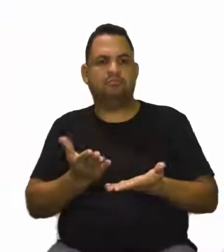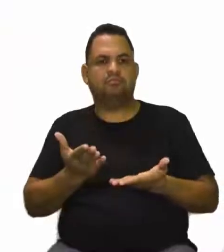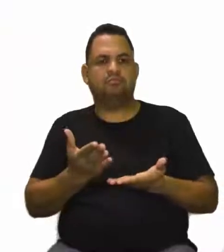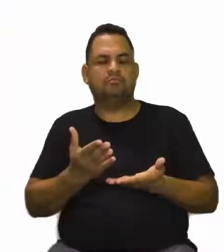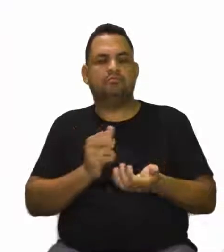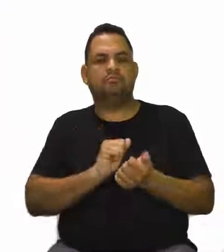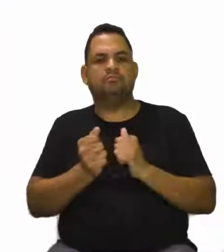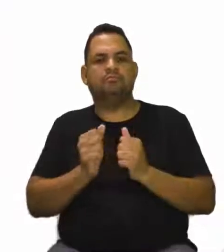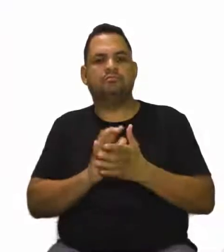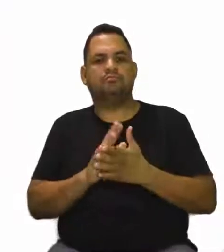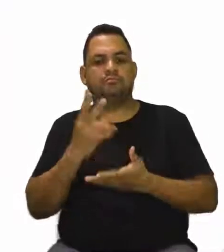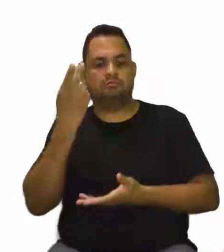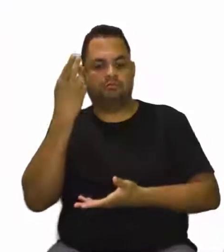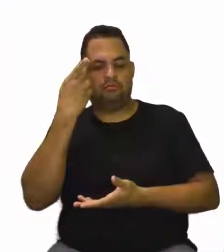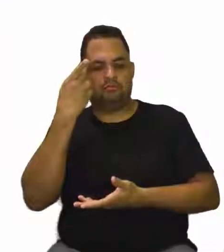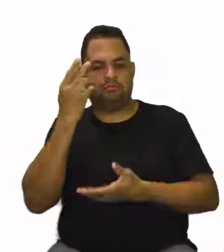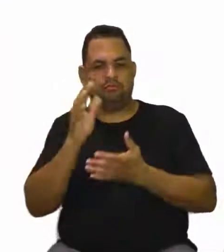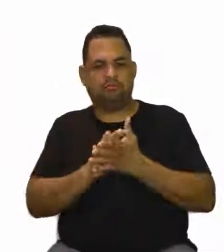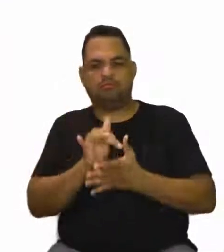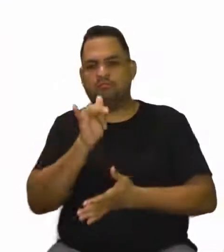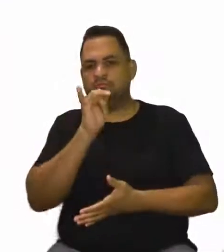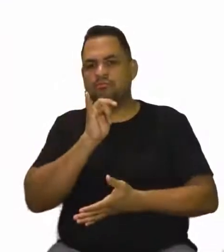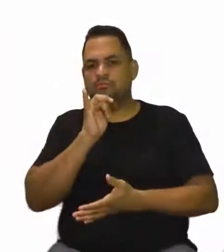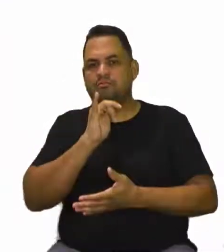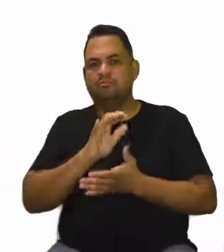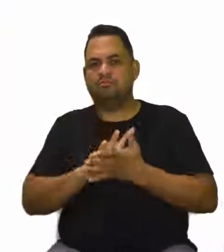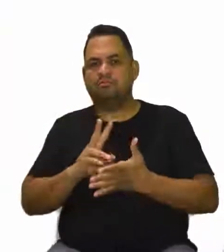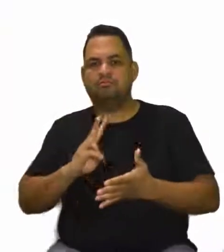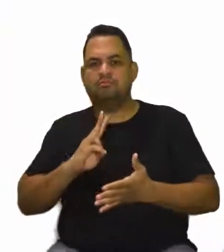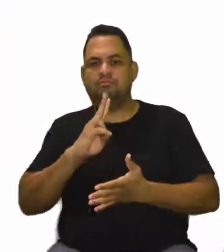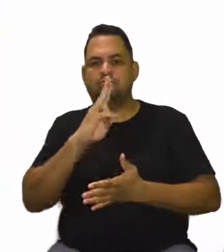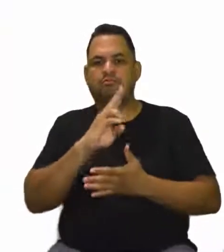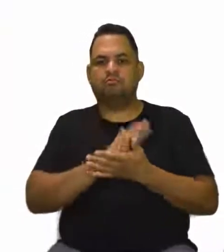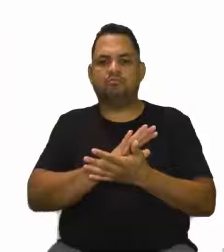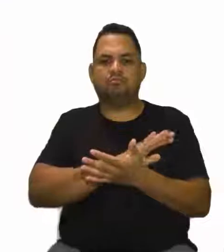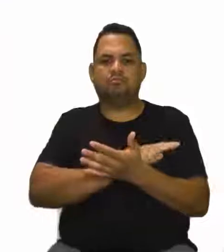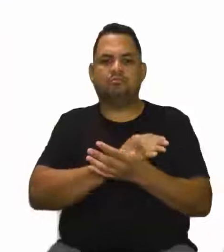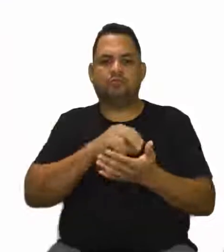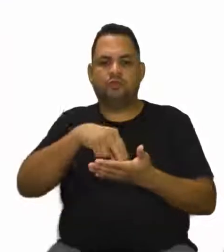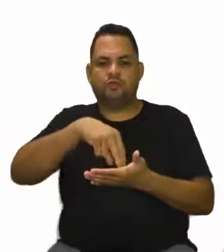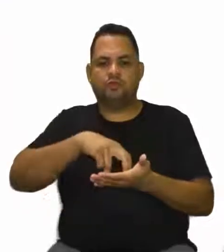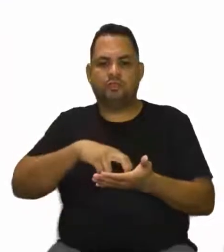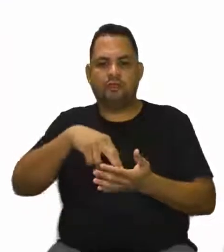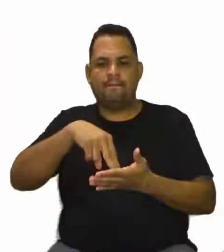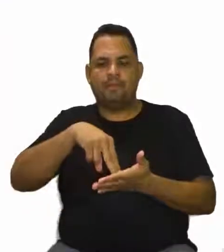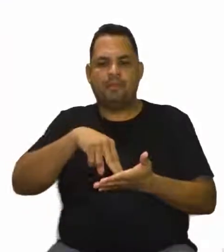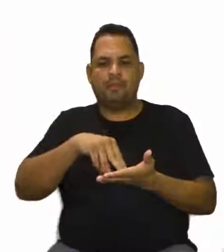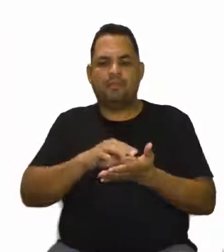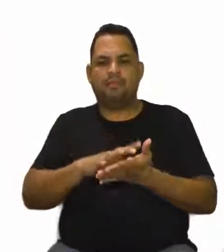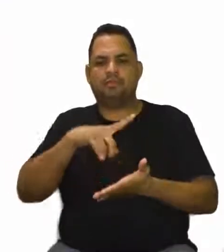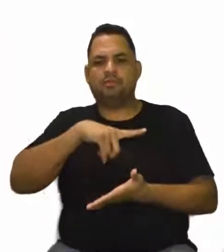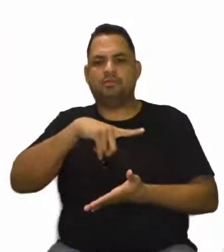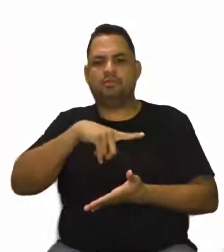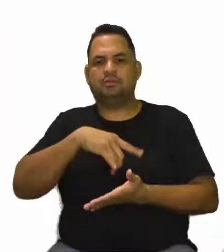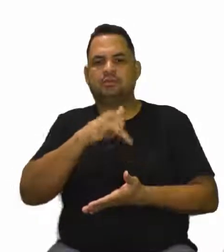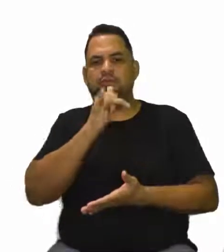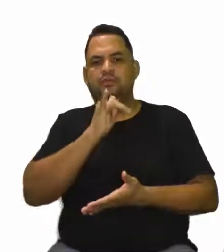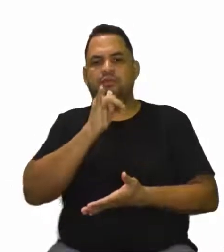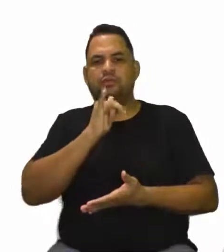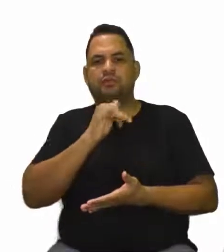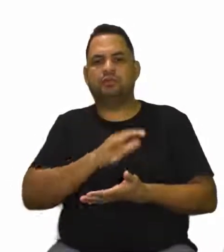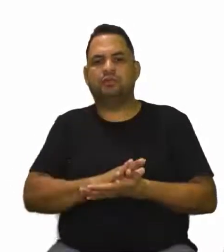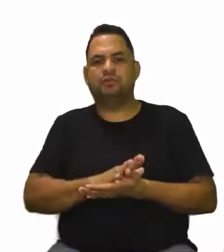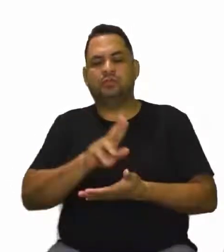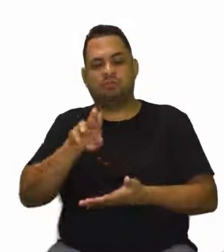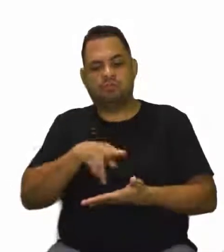vê que é natural, por exemplo, fortalecer a musculatura inferior. Aí nós temos aqui o exemplo